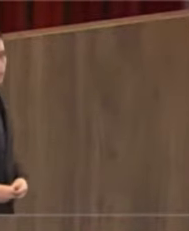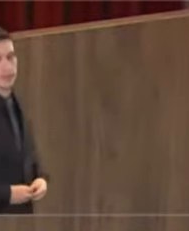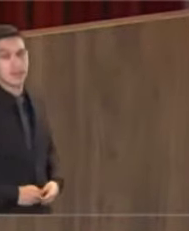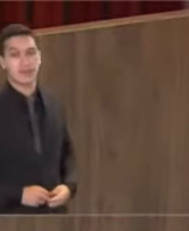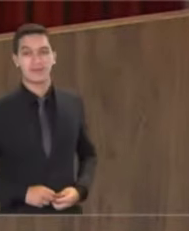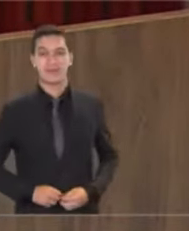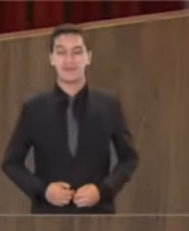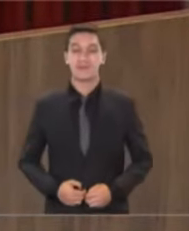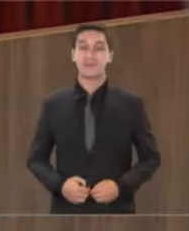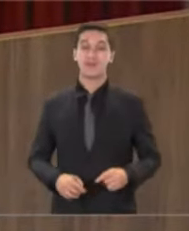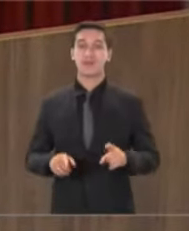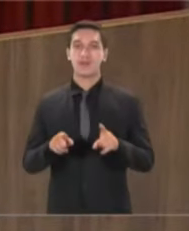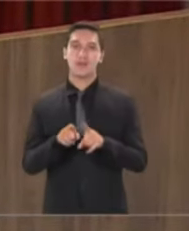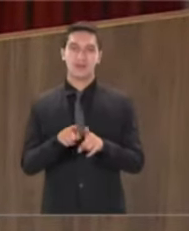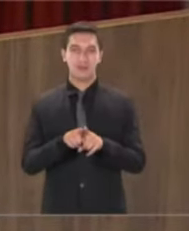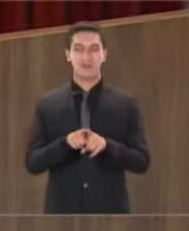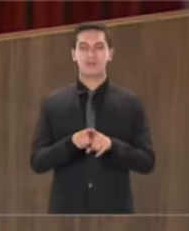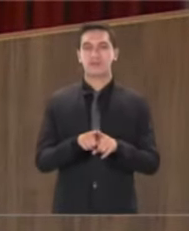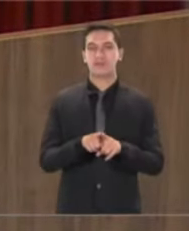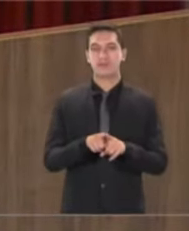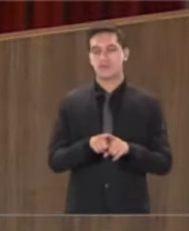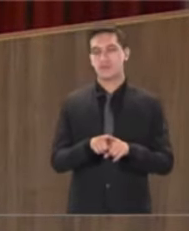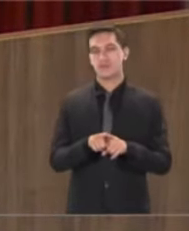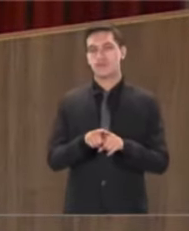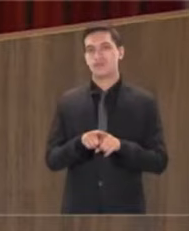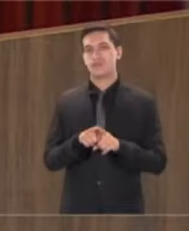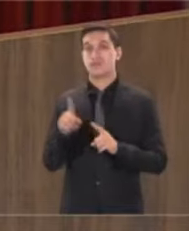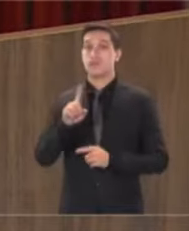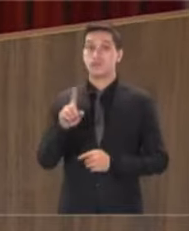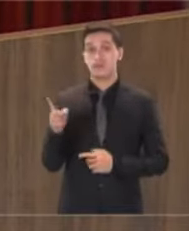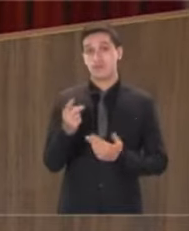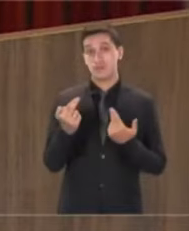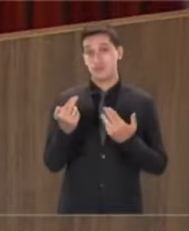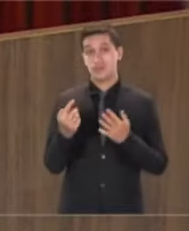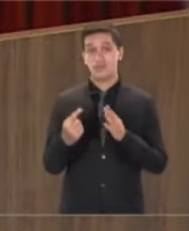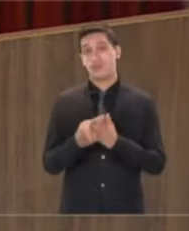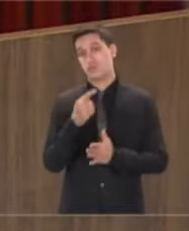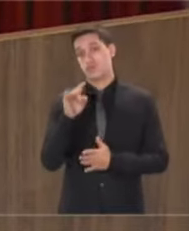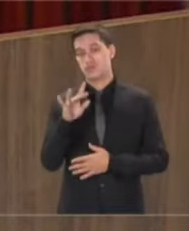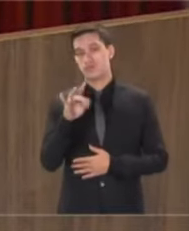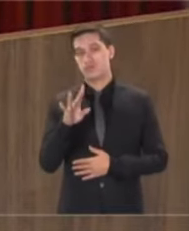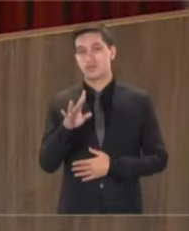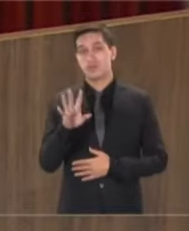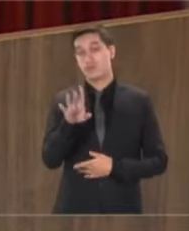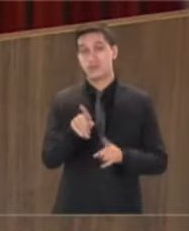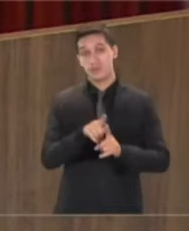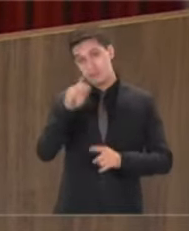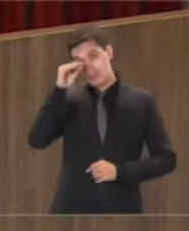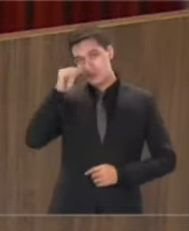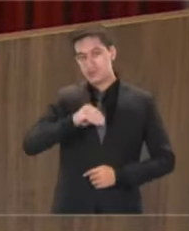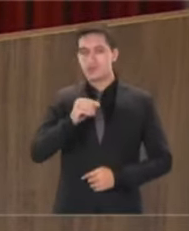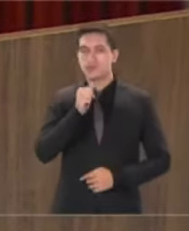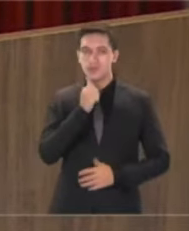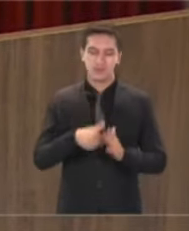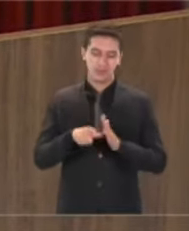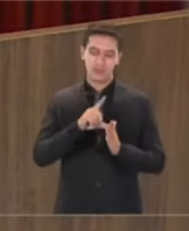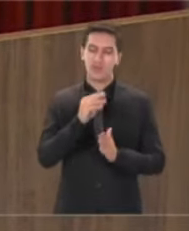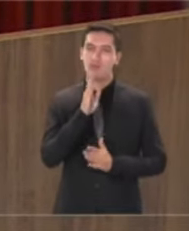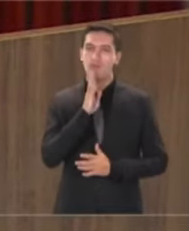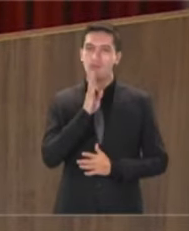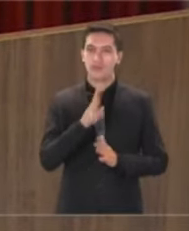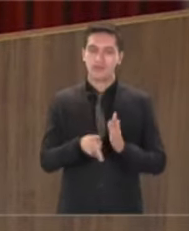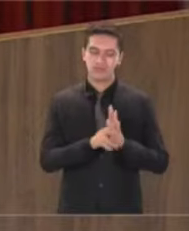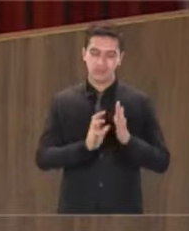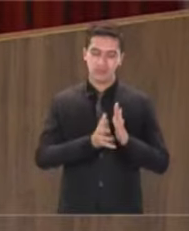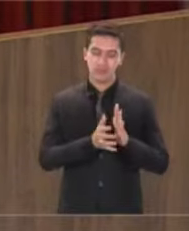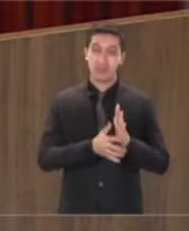sim, também, não é, mas não como pedra de toque única, não é, a desistência sem conhecimento do partido em